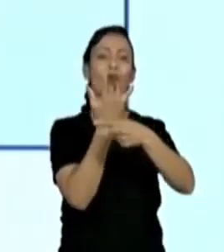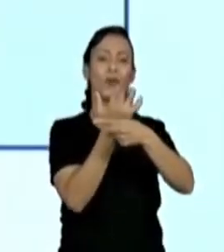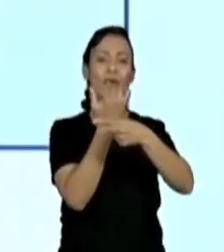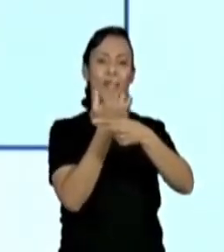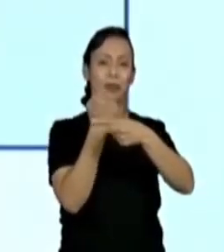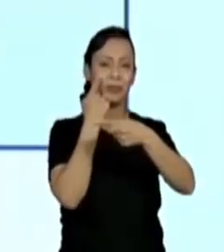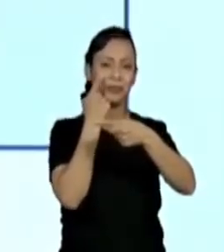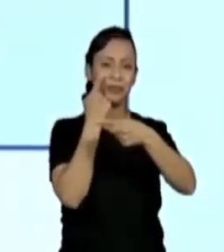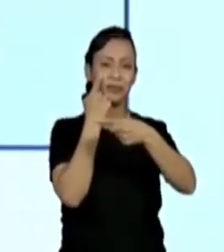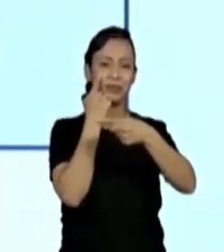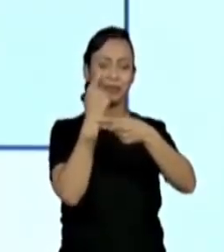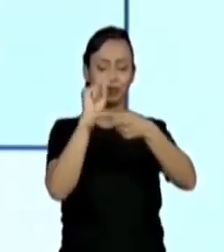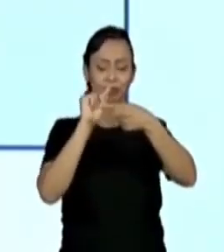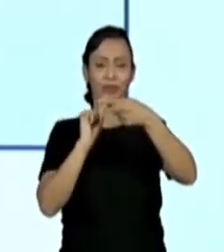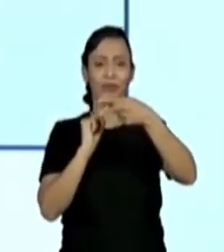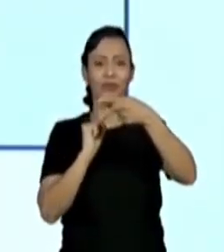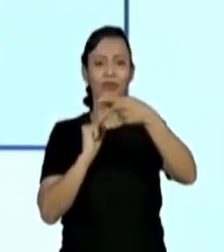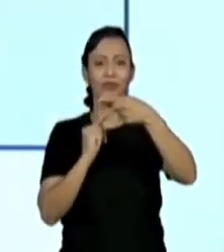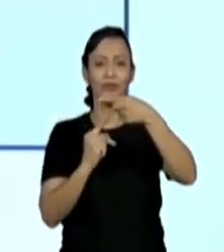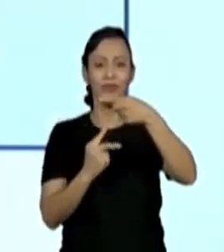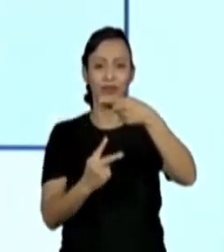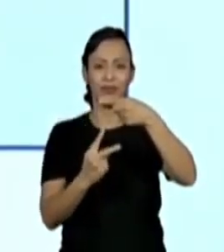1 meio